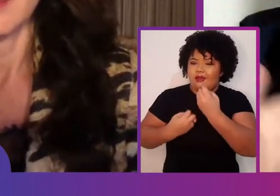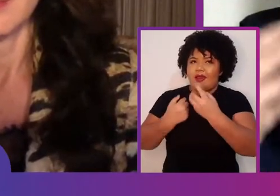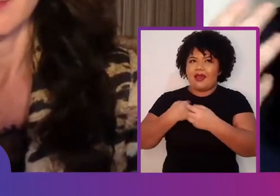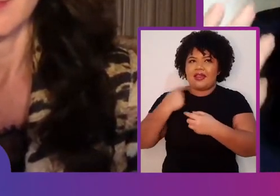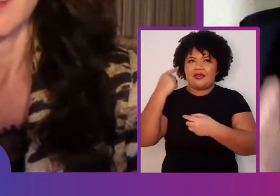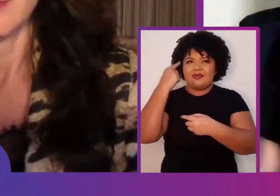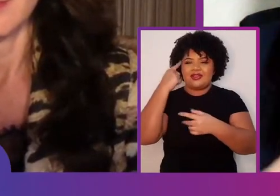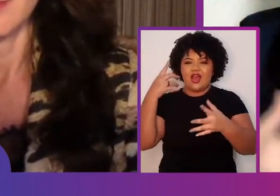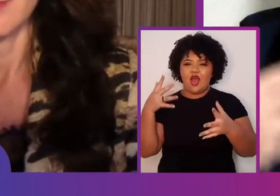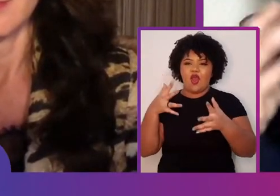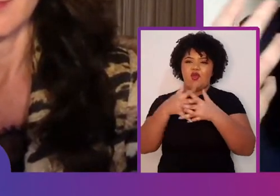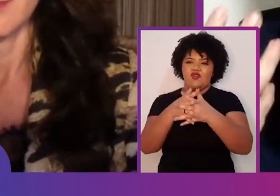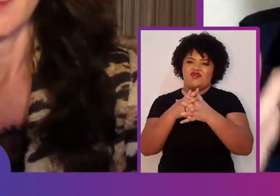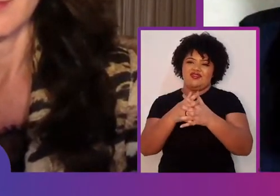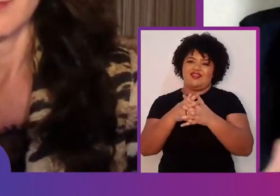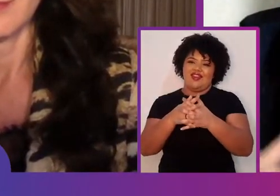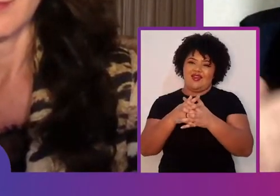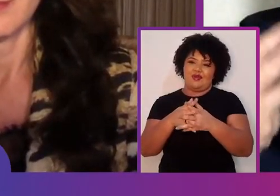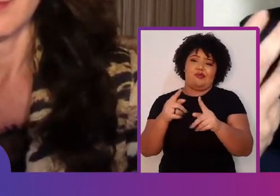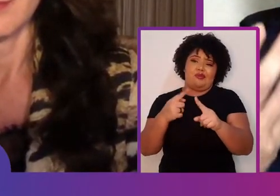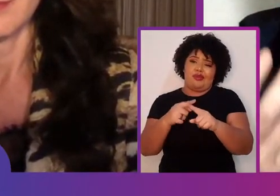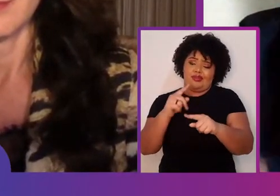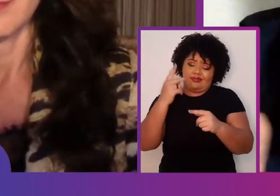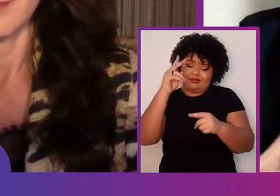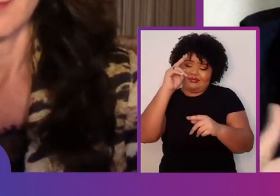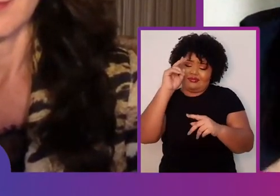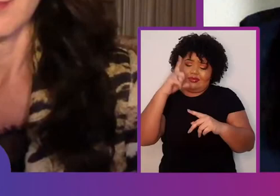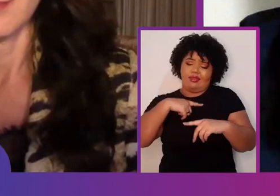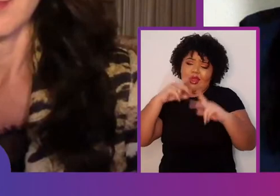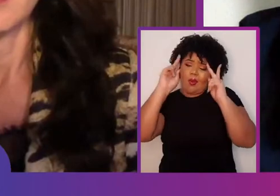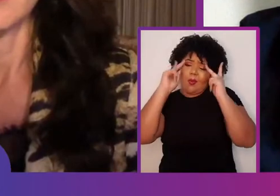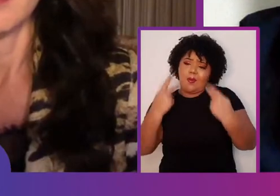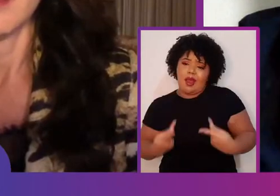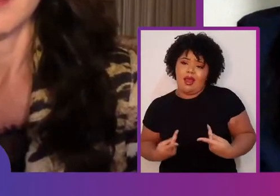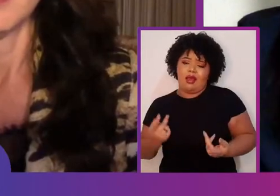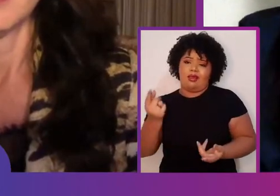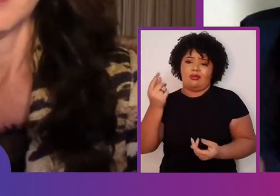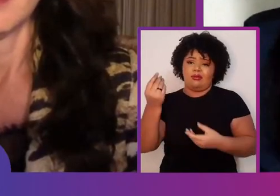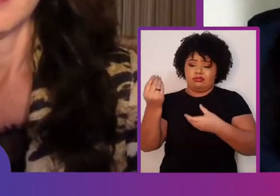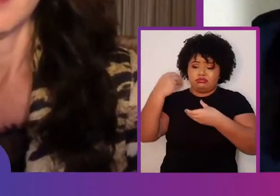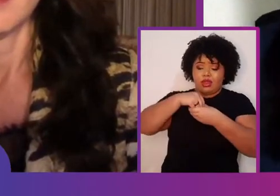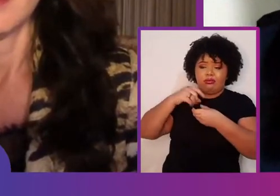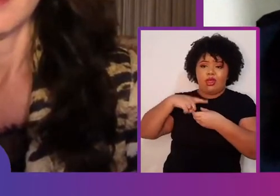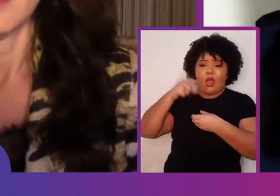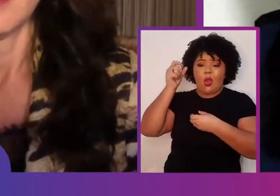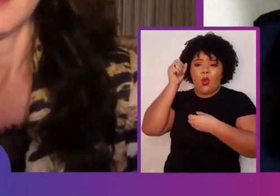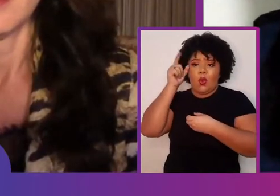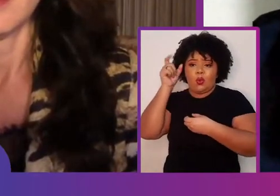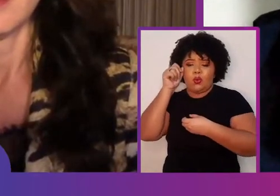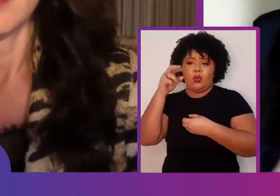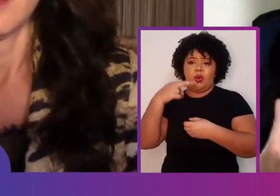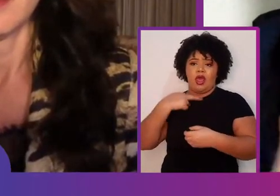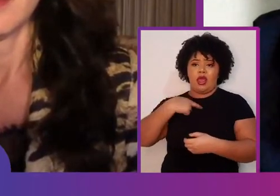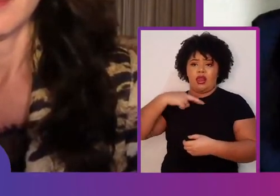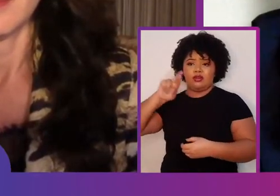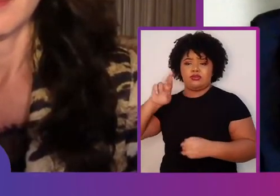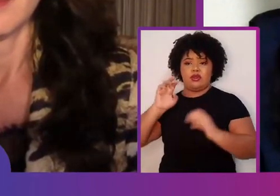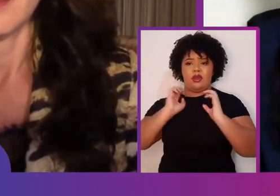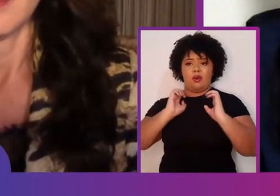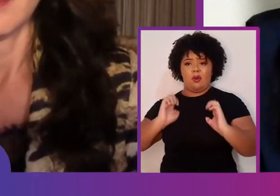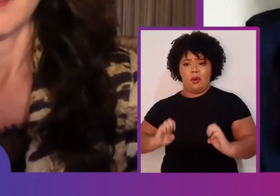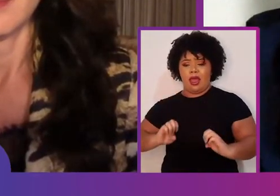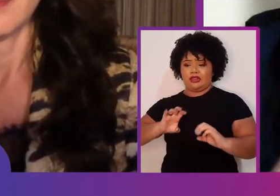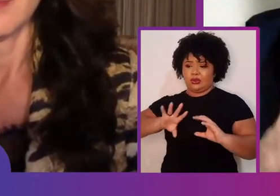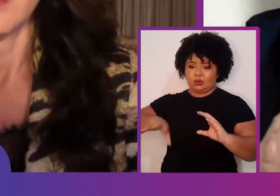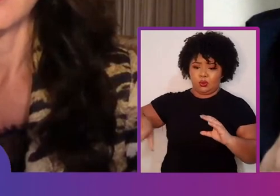ser humano, com cultura, com religião, com moral, com ética, com todos os elementos da vida humana que são